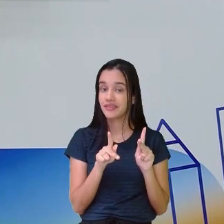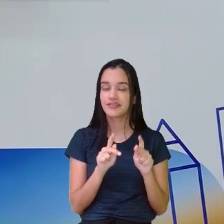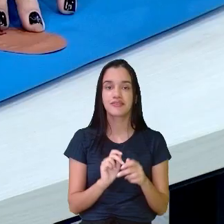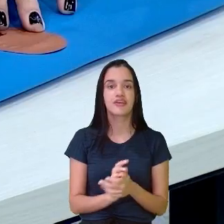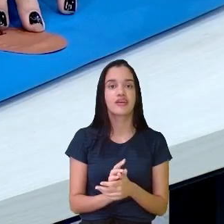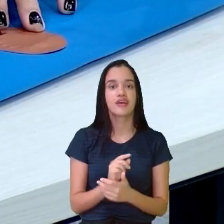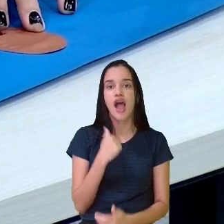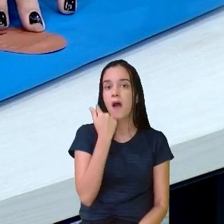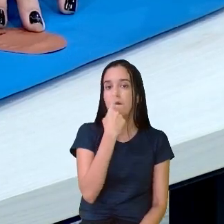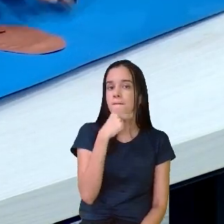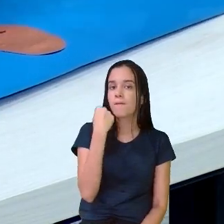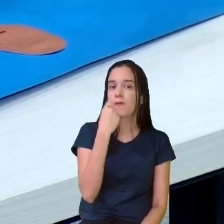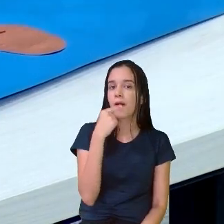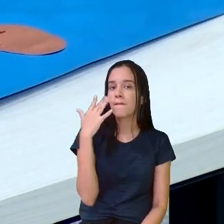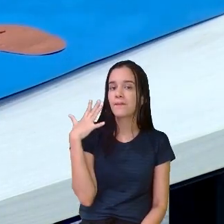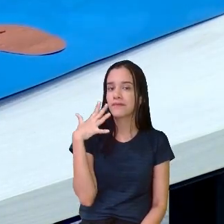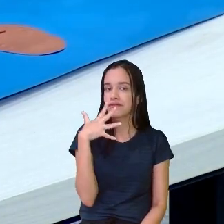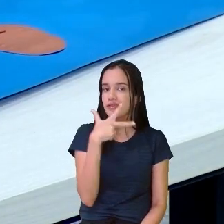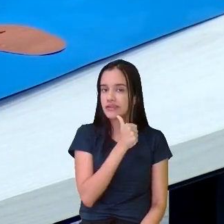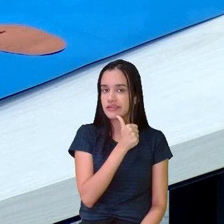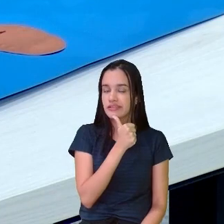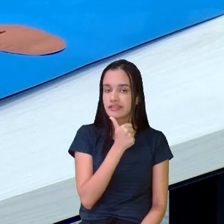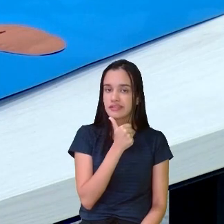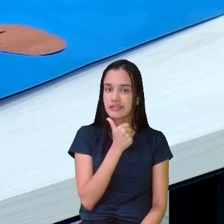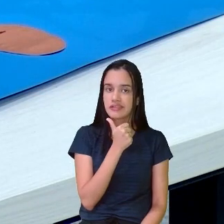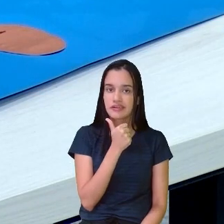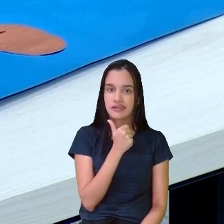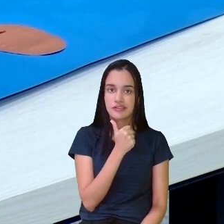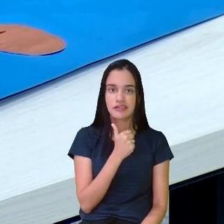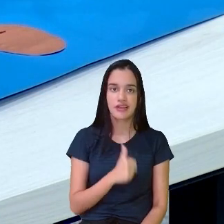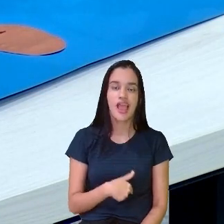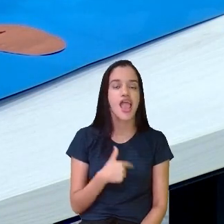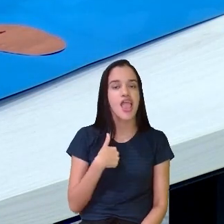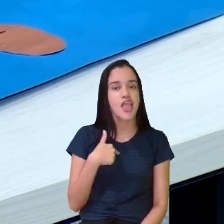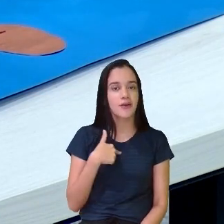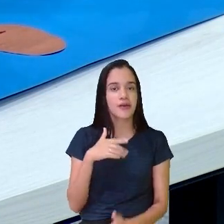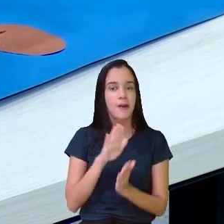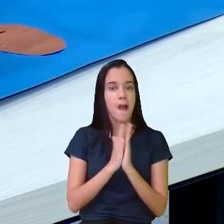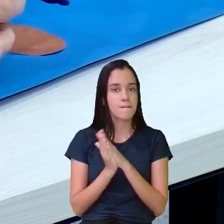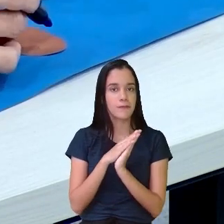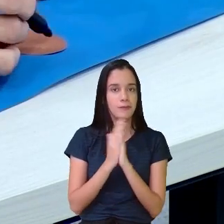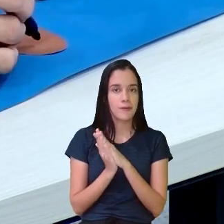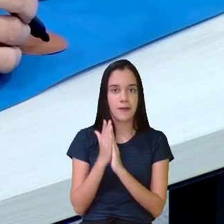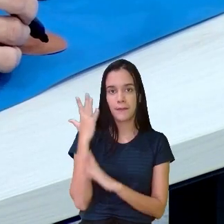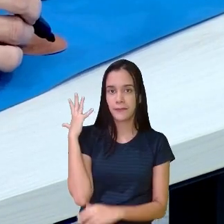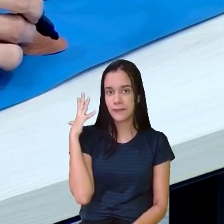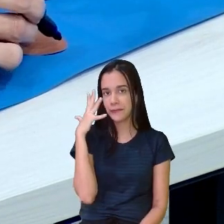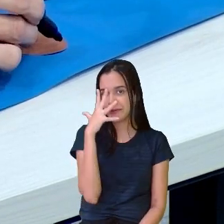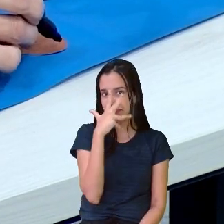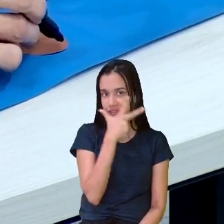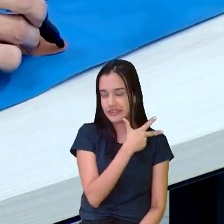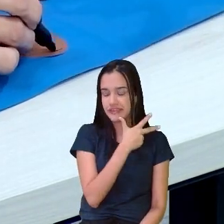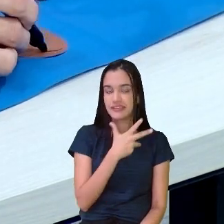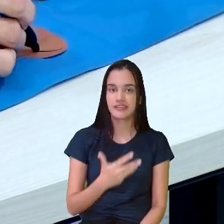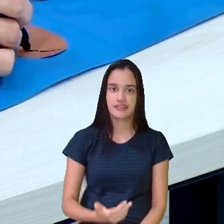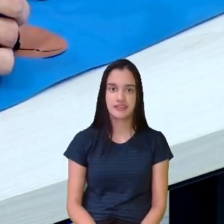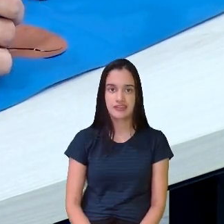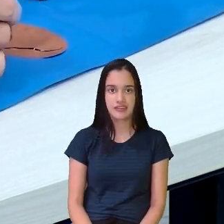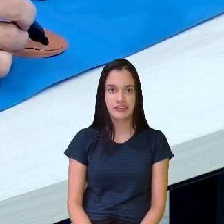Fazer a boca bem bonita, não é? Porque eu quero uma boneca bem bonita. Fazer logo o cabelo,